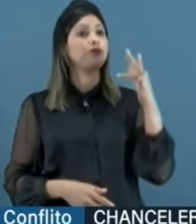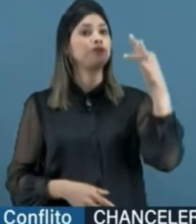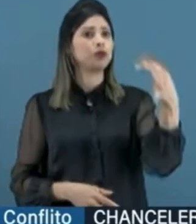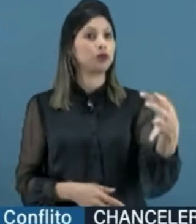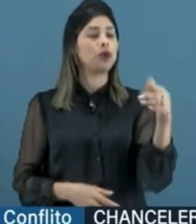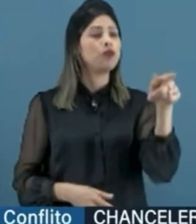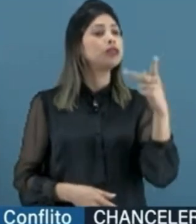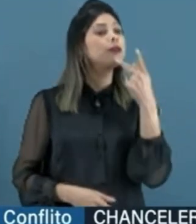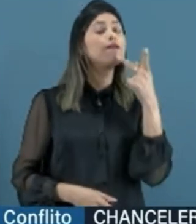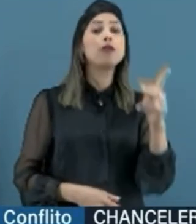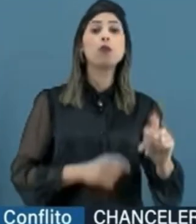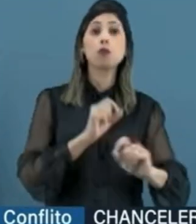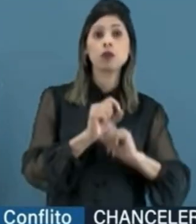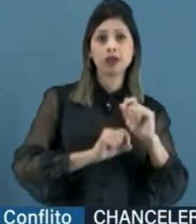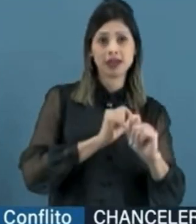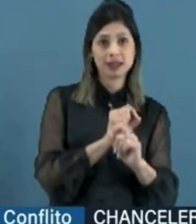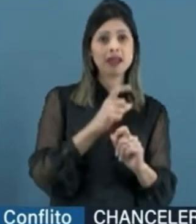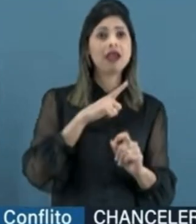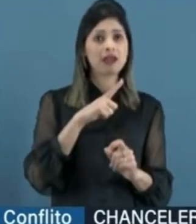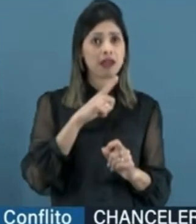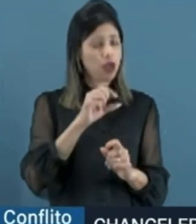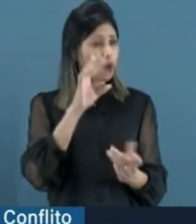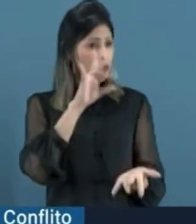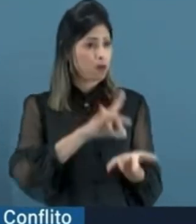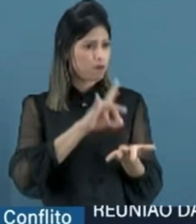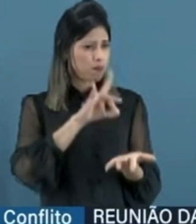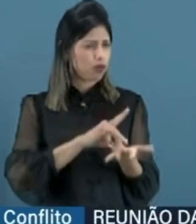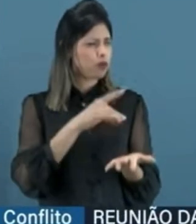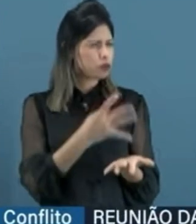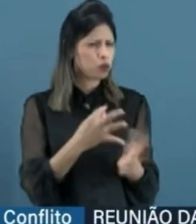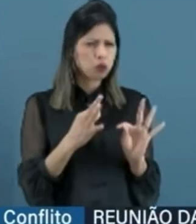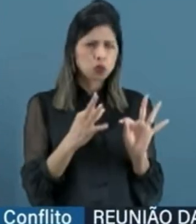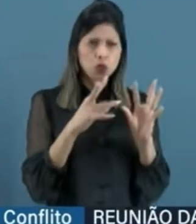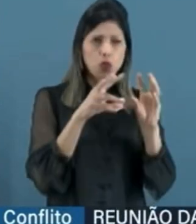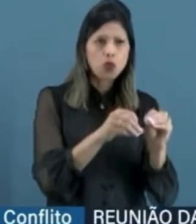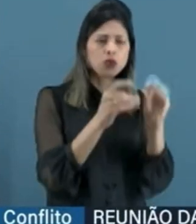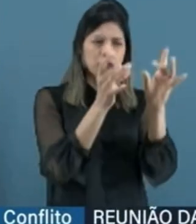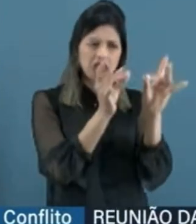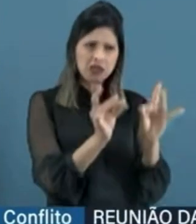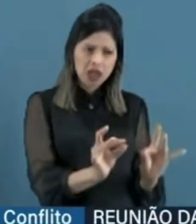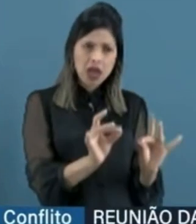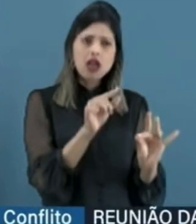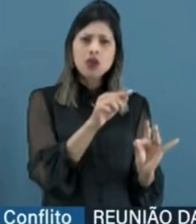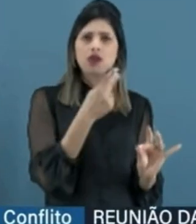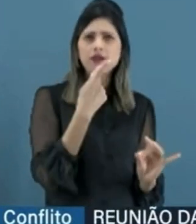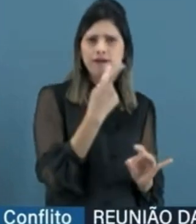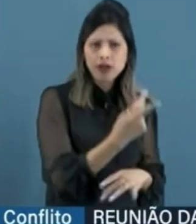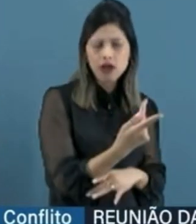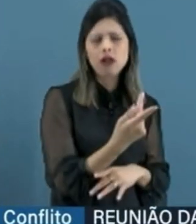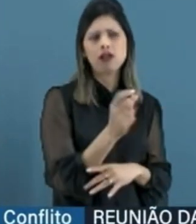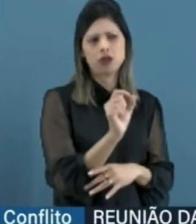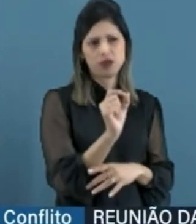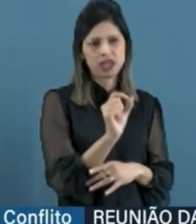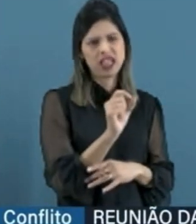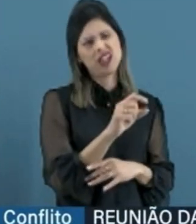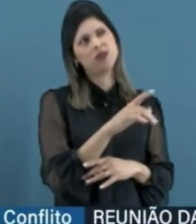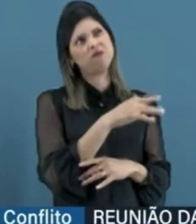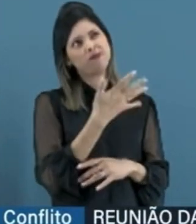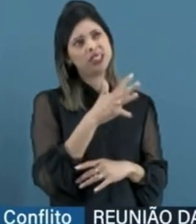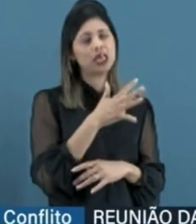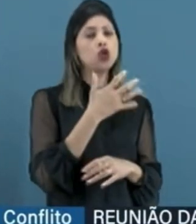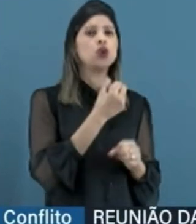faz, na verdade, traz tudo que evidenciou precisamente nos anos 60